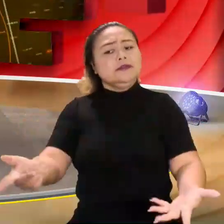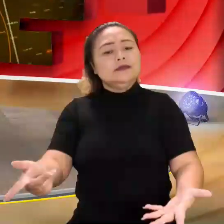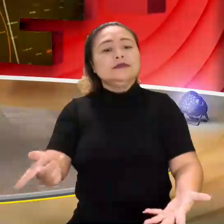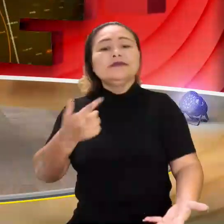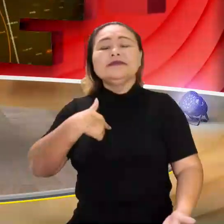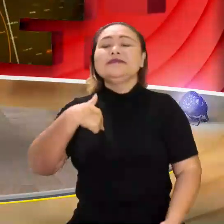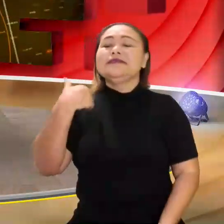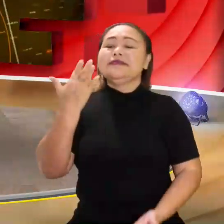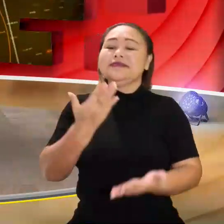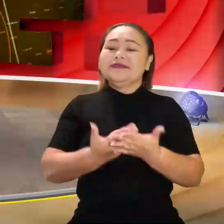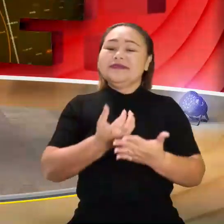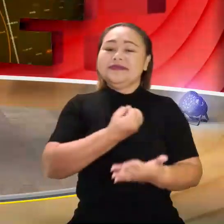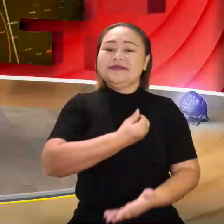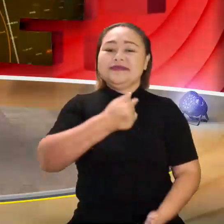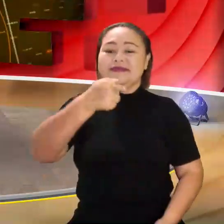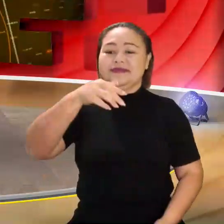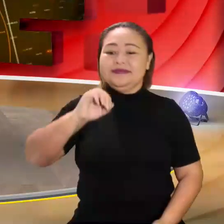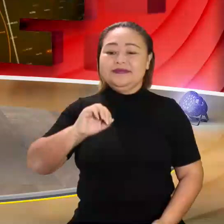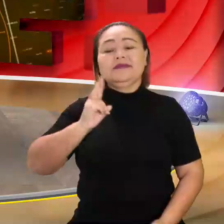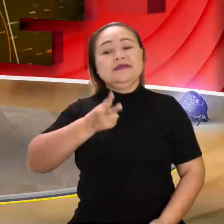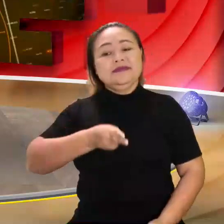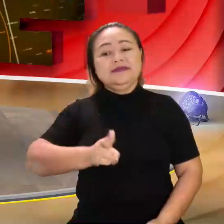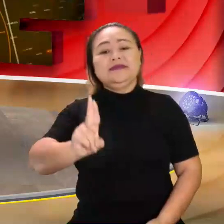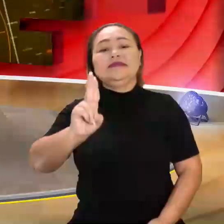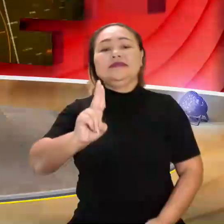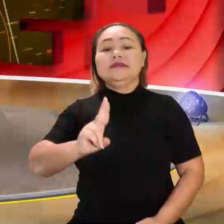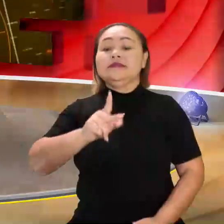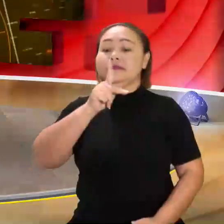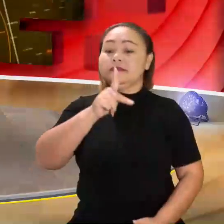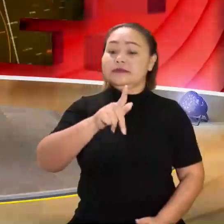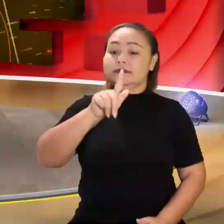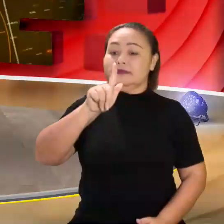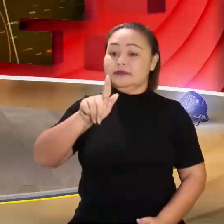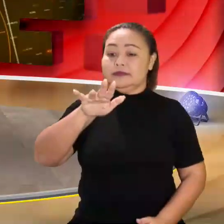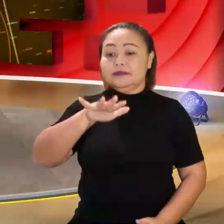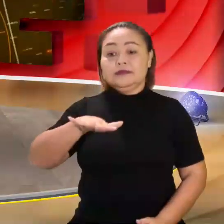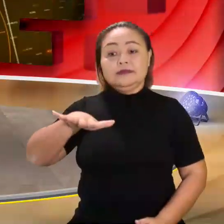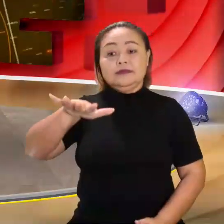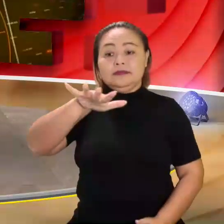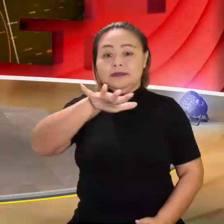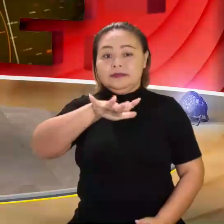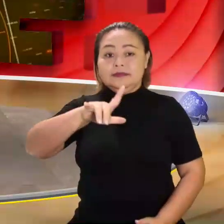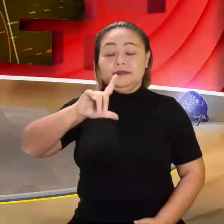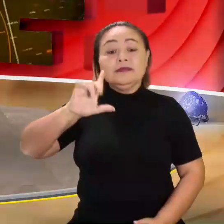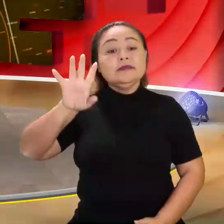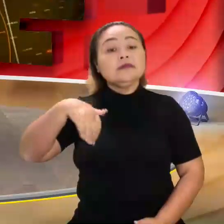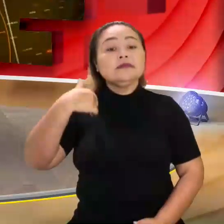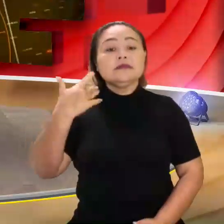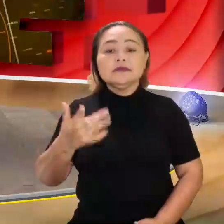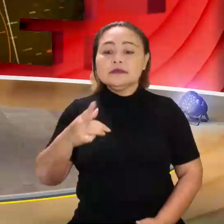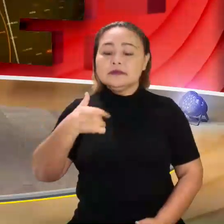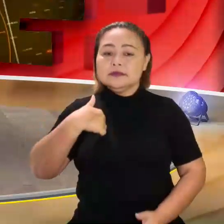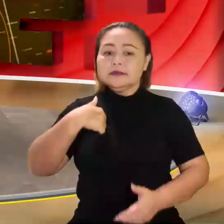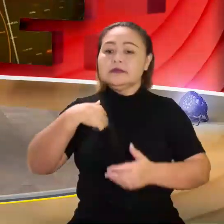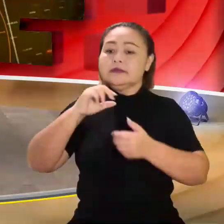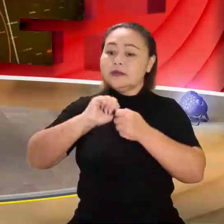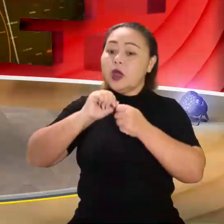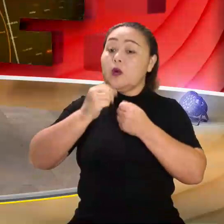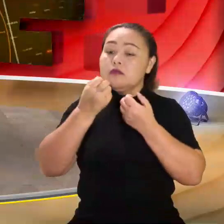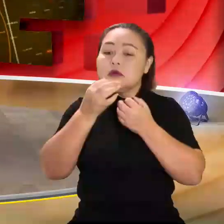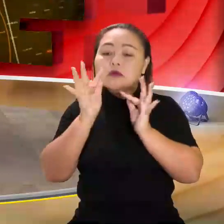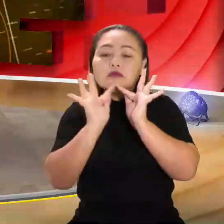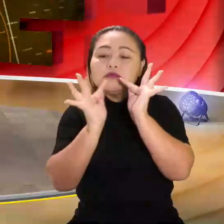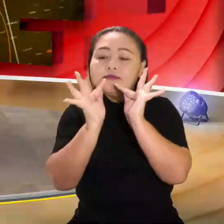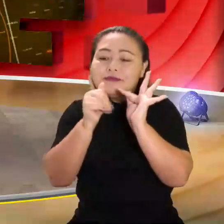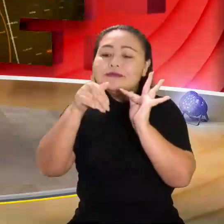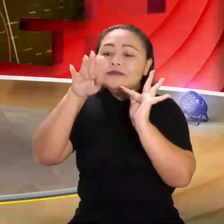aula 70 a gente continua o assunto da progressão agora geométrica. A gente viu aquela propagação do boato, né? Uma